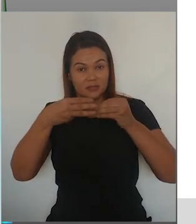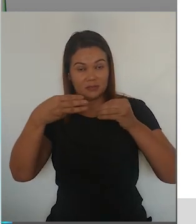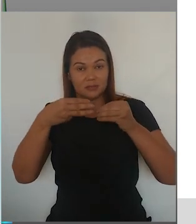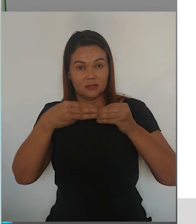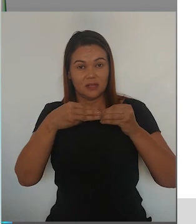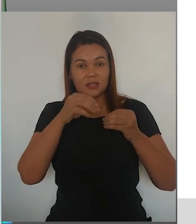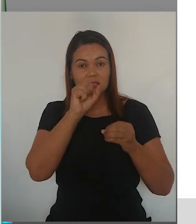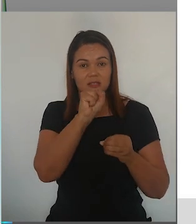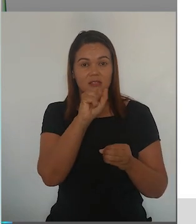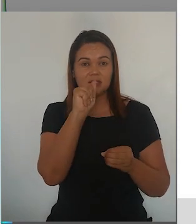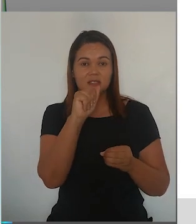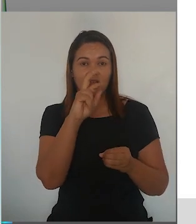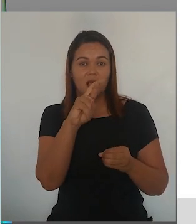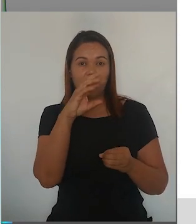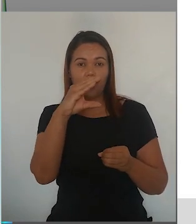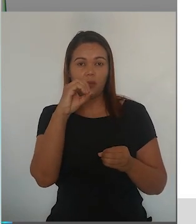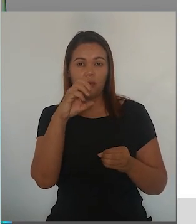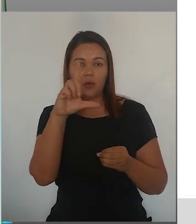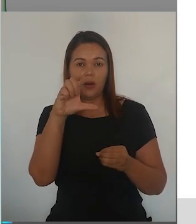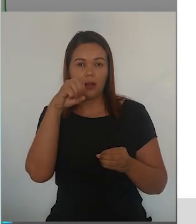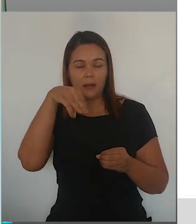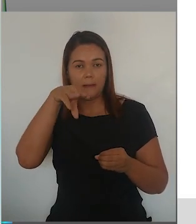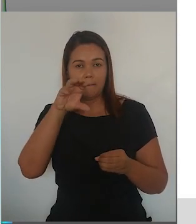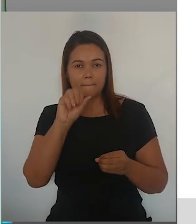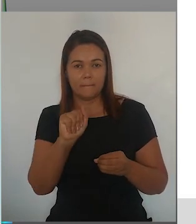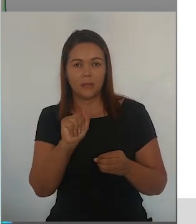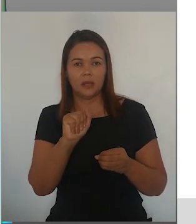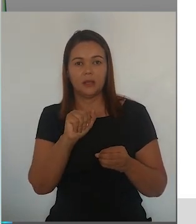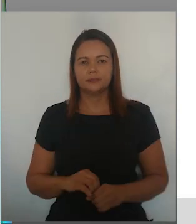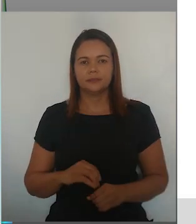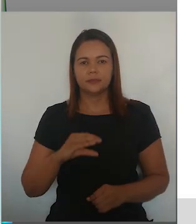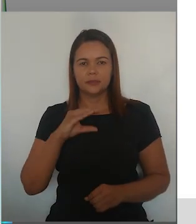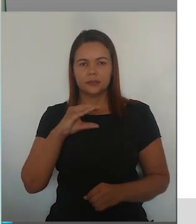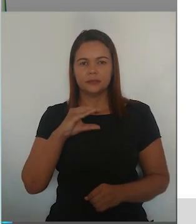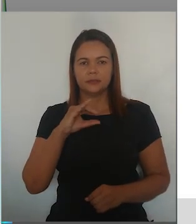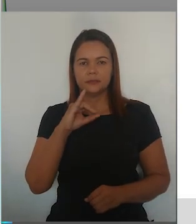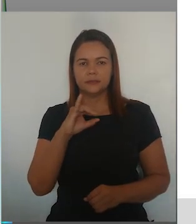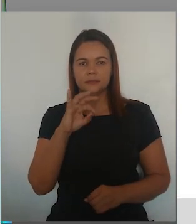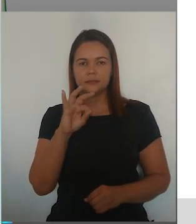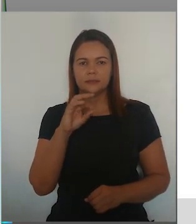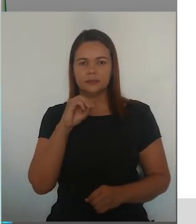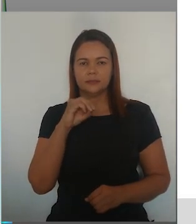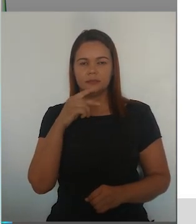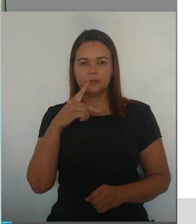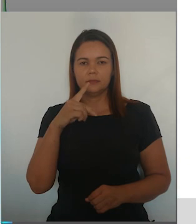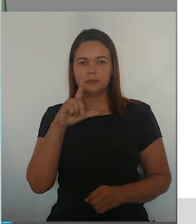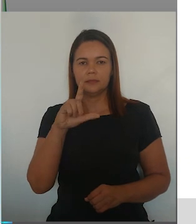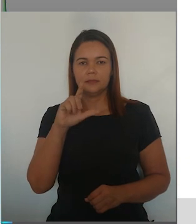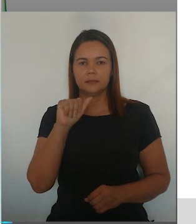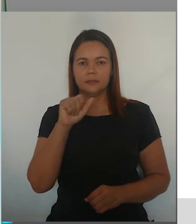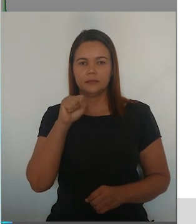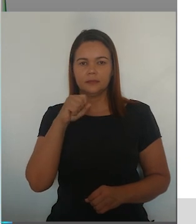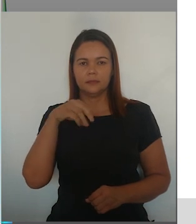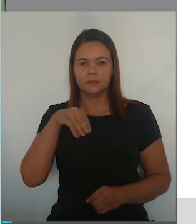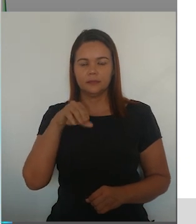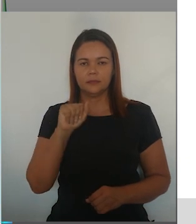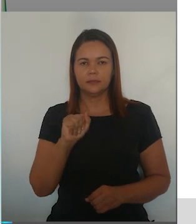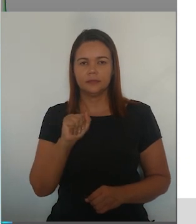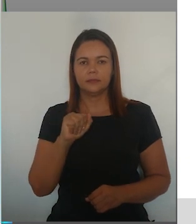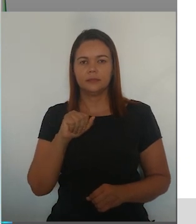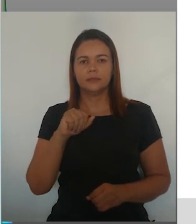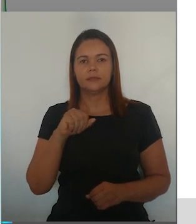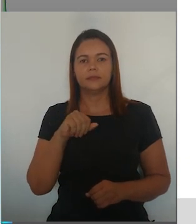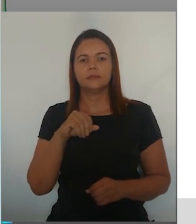A membrana celular de sarcolema, o citoplasma